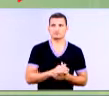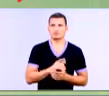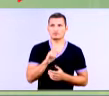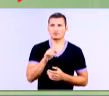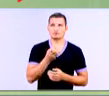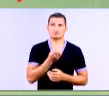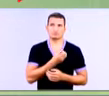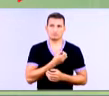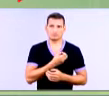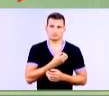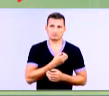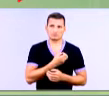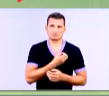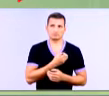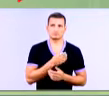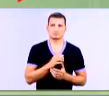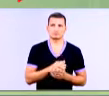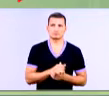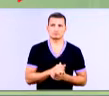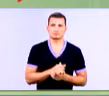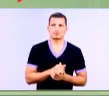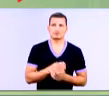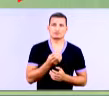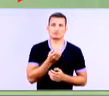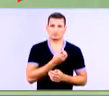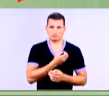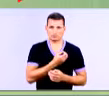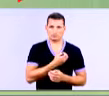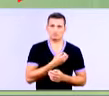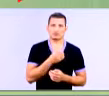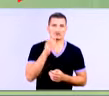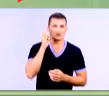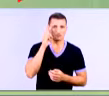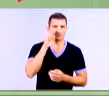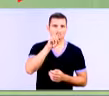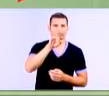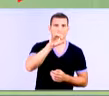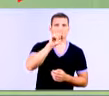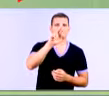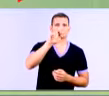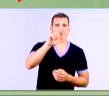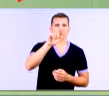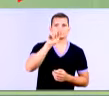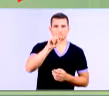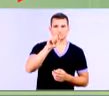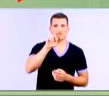número flutuante, é o antigo número real que vocês viram no Visual G ou no Visual, né?